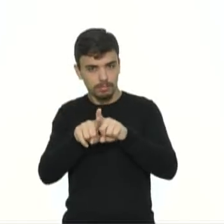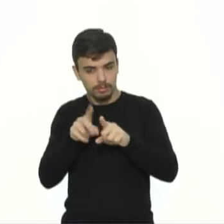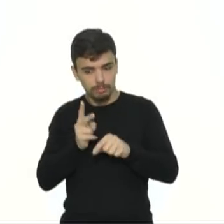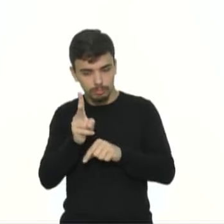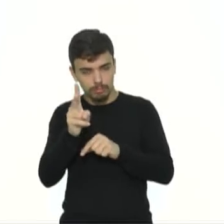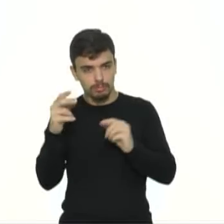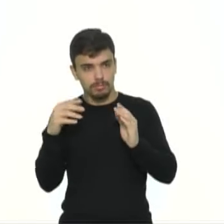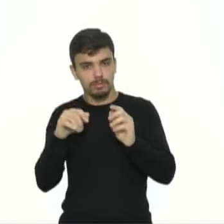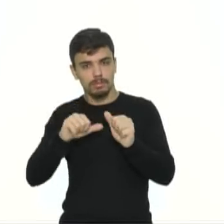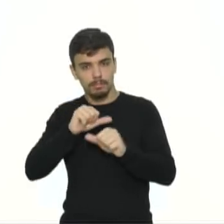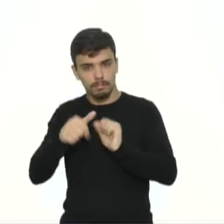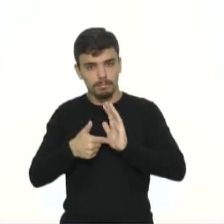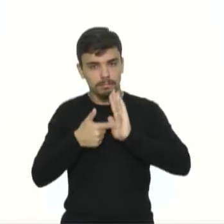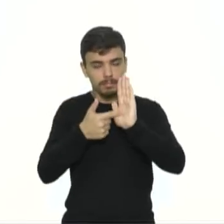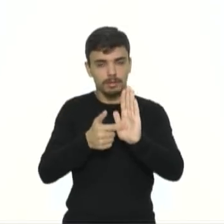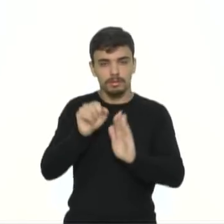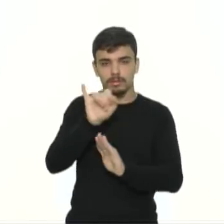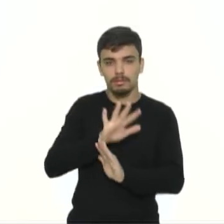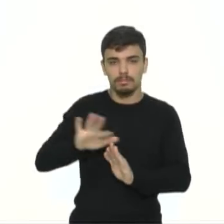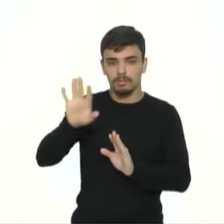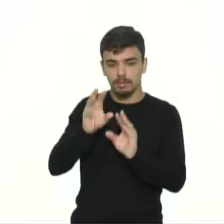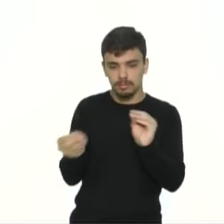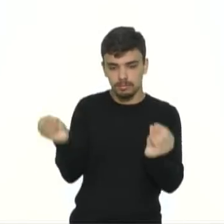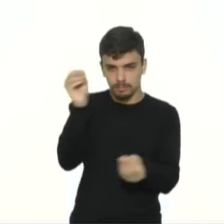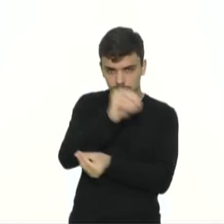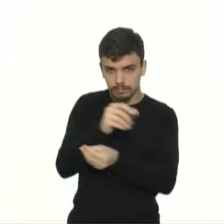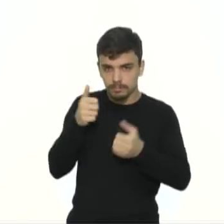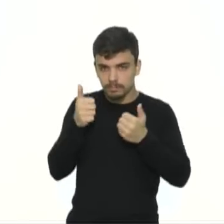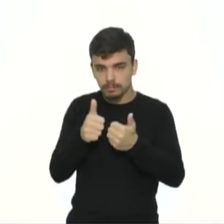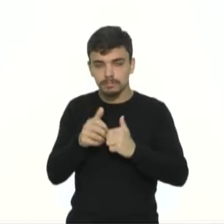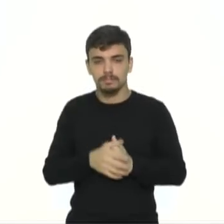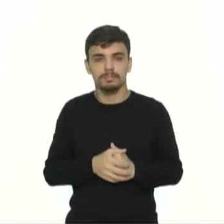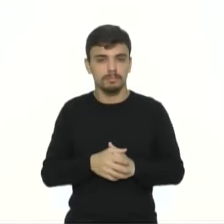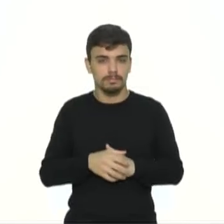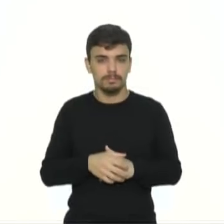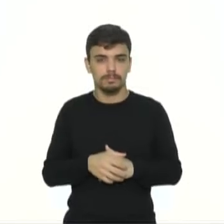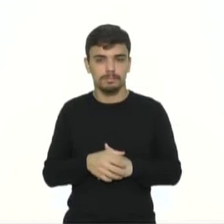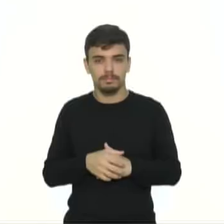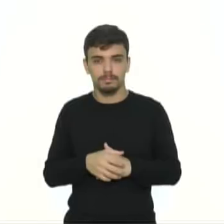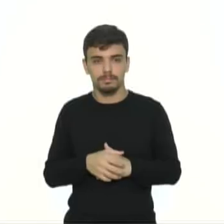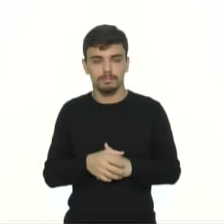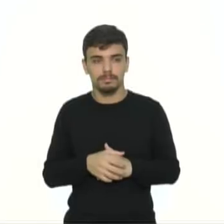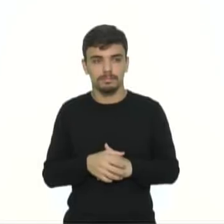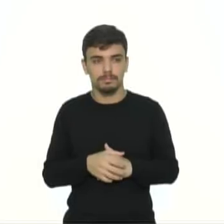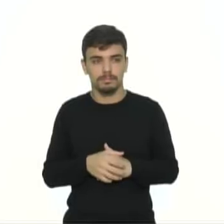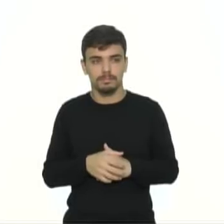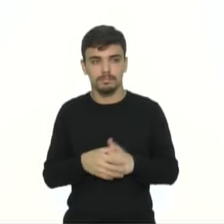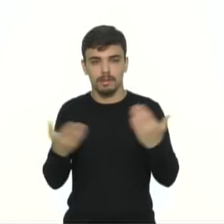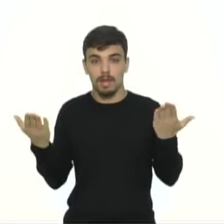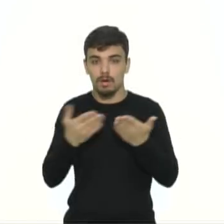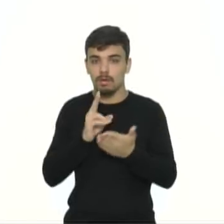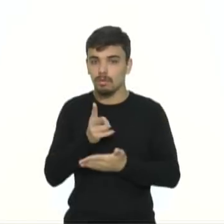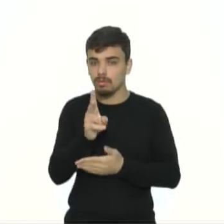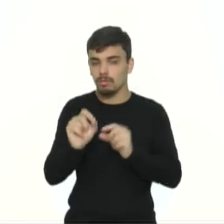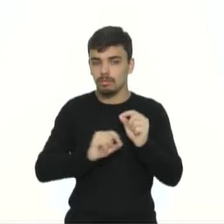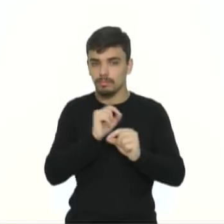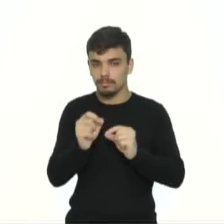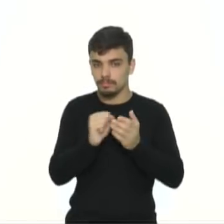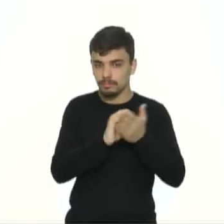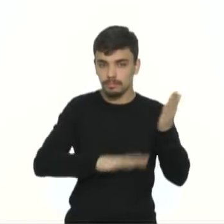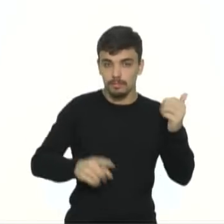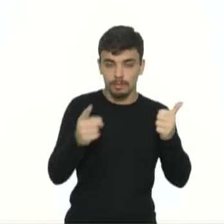seu caminho, gerando a imagem invertida. Seu projetor de imagens. Continuando. Primeiro exercício de